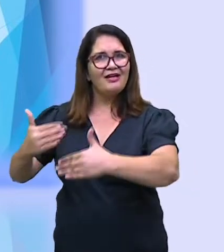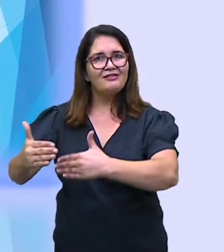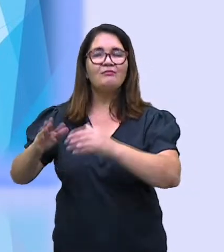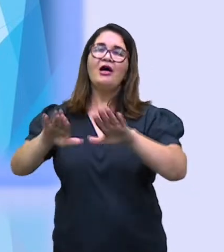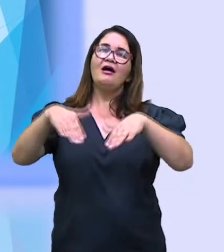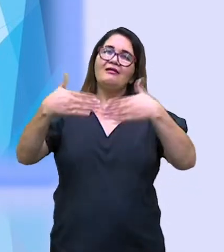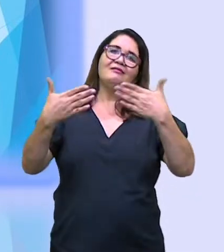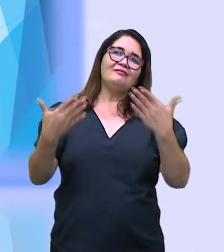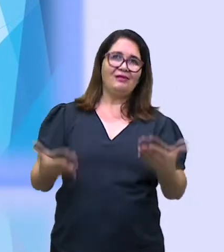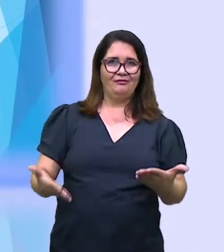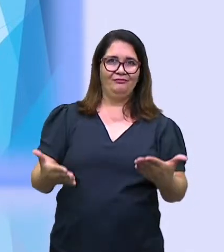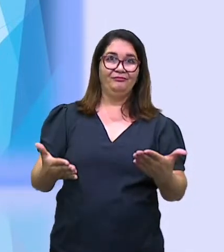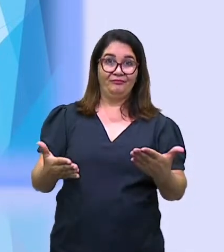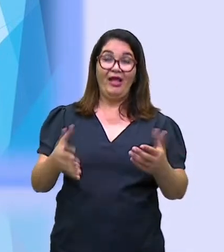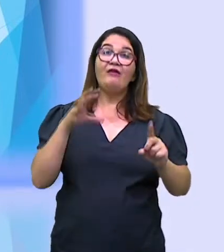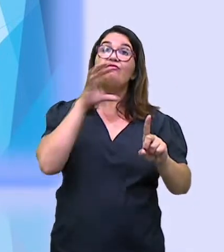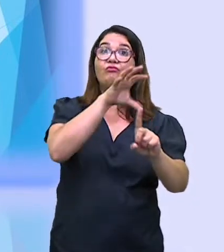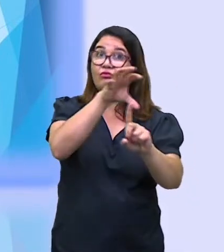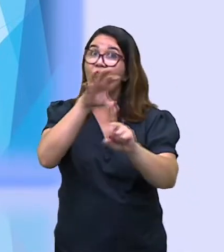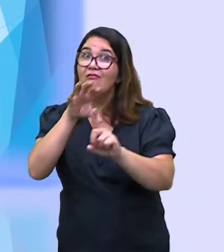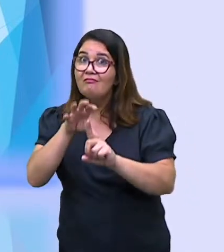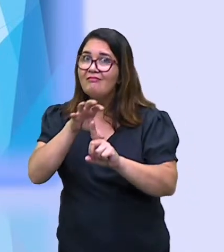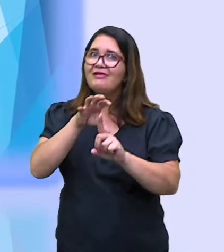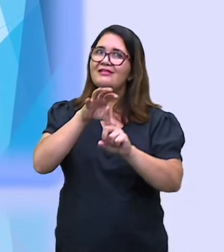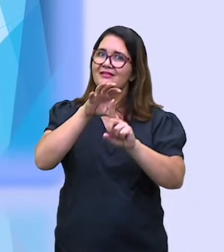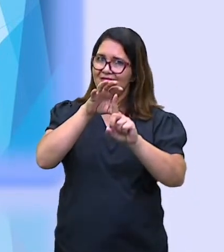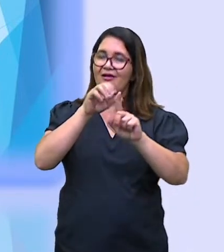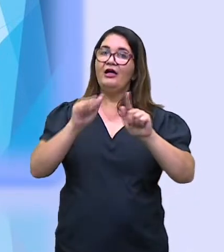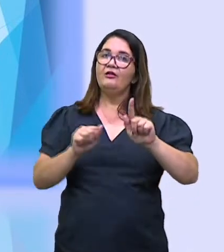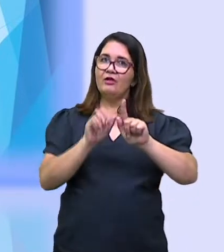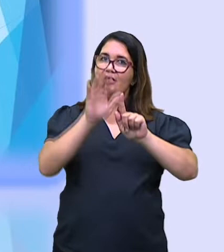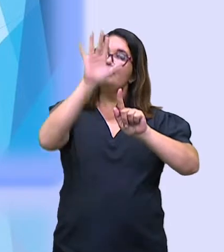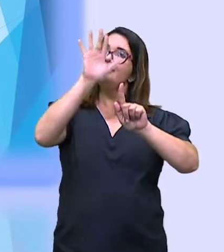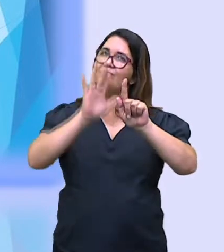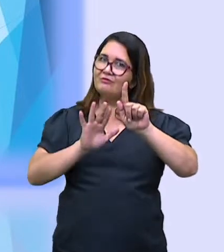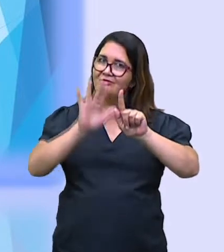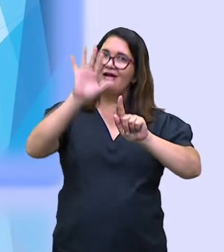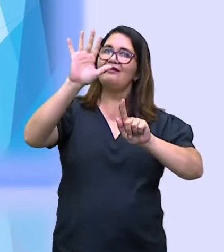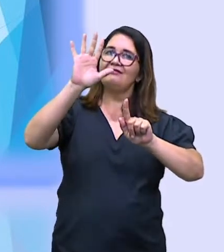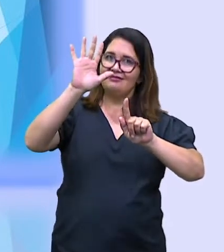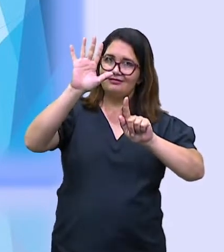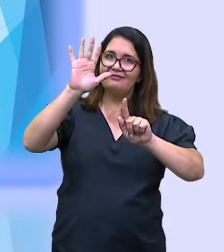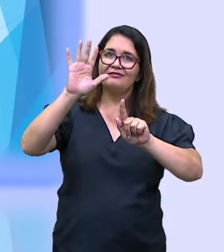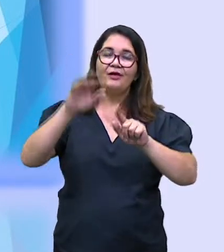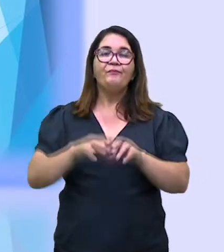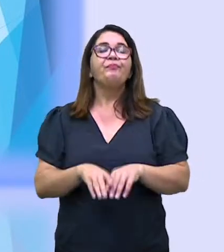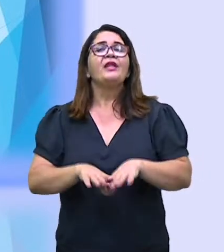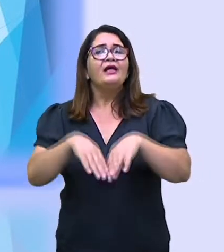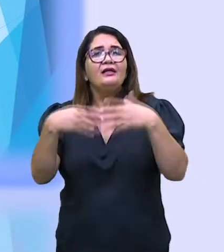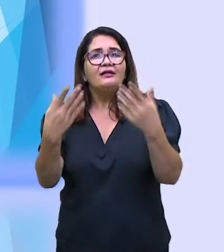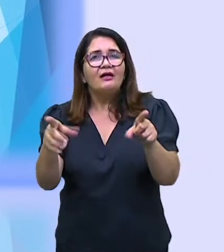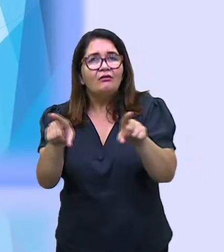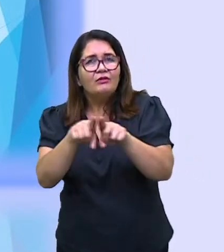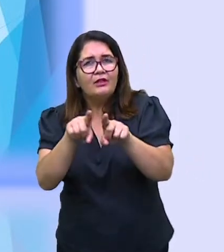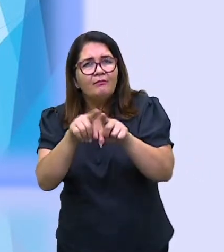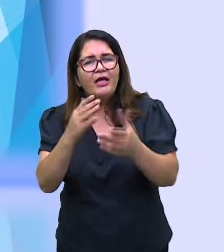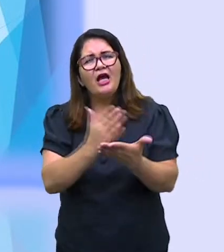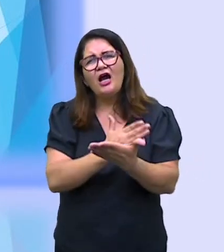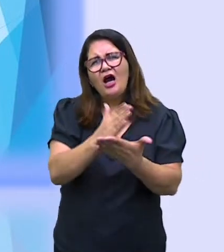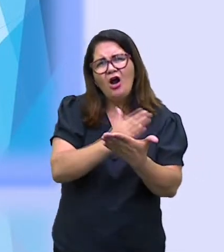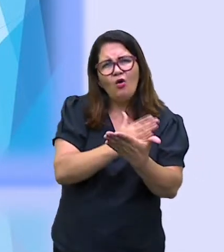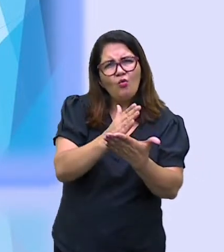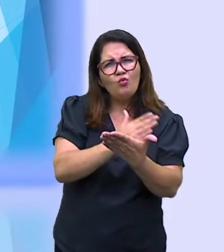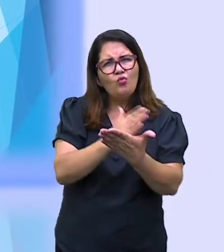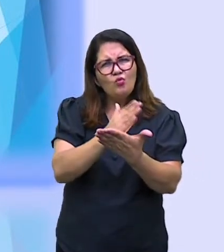vivos precisam da presença deste gás para poder fazer. Apenas alguns micro-organismos